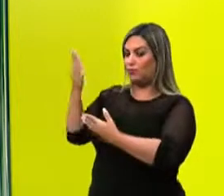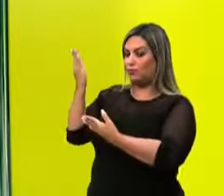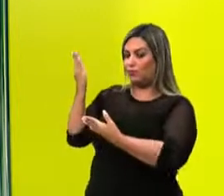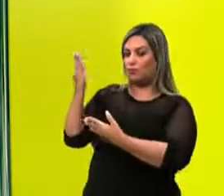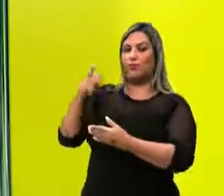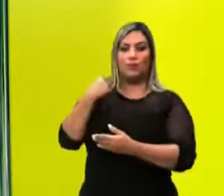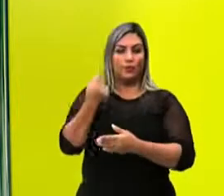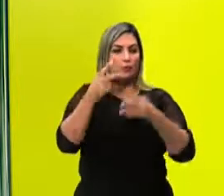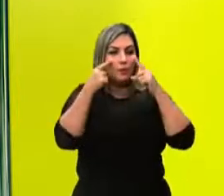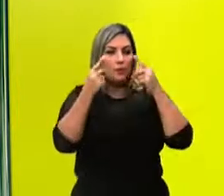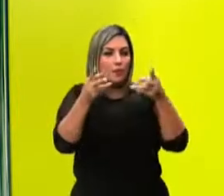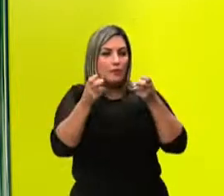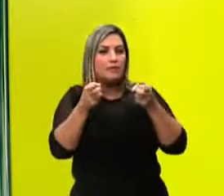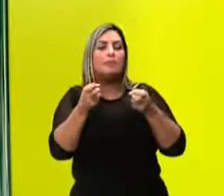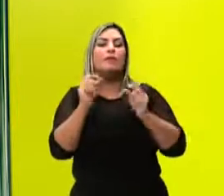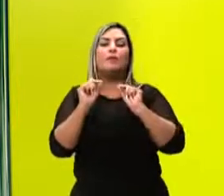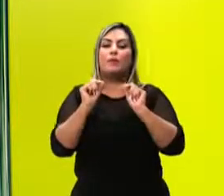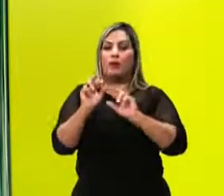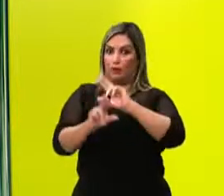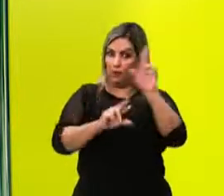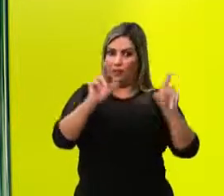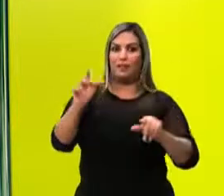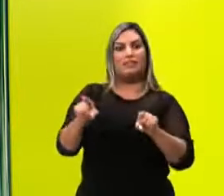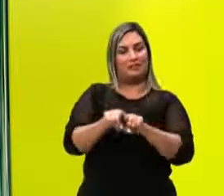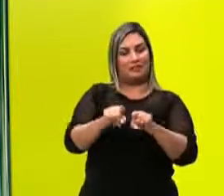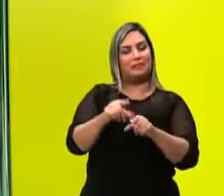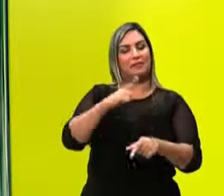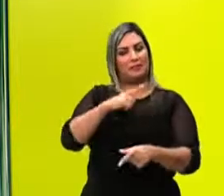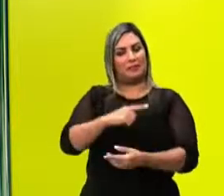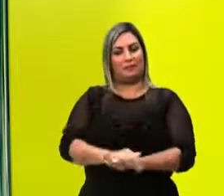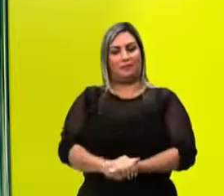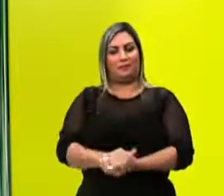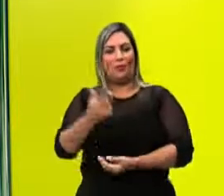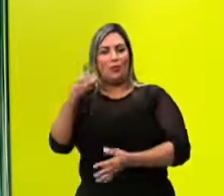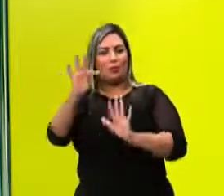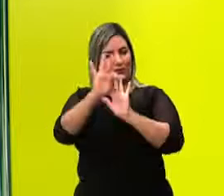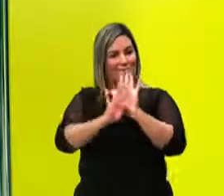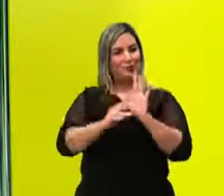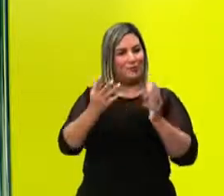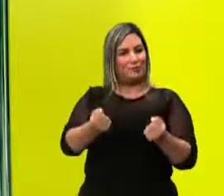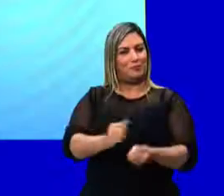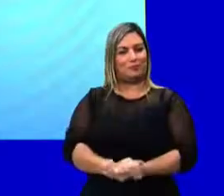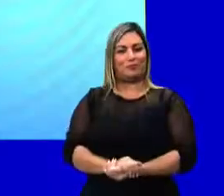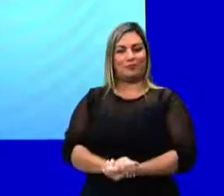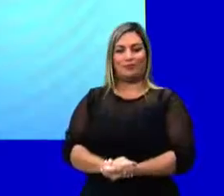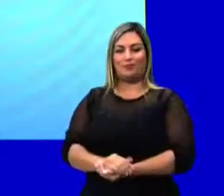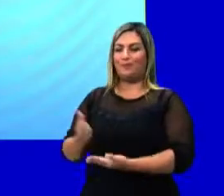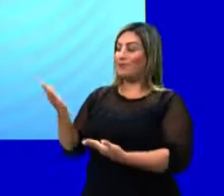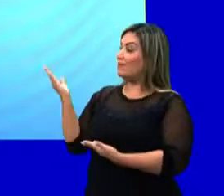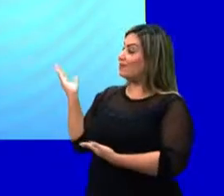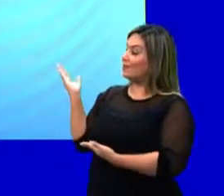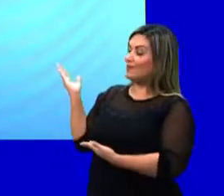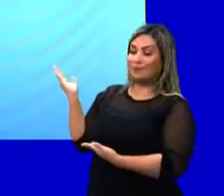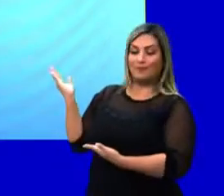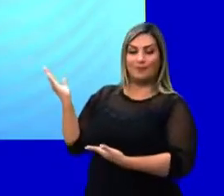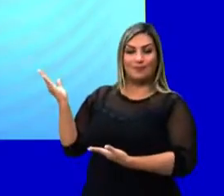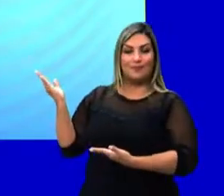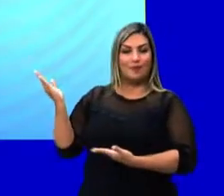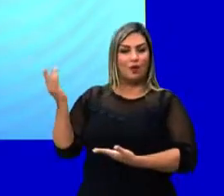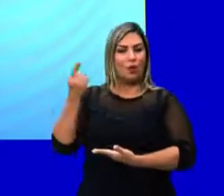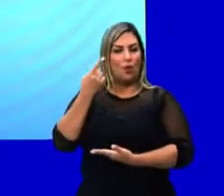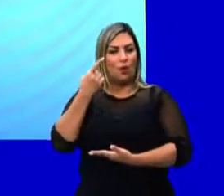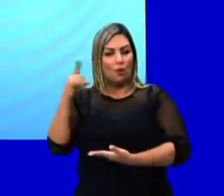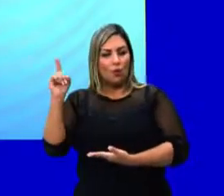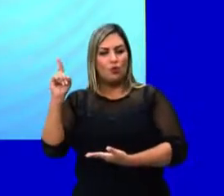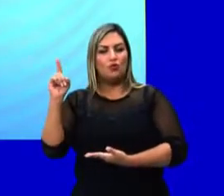vamos perceber a diferença dos mesmos. Vamos lá, mais um textinho aqui, de olho na tela.